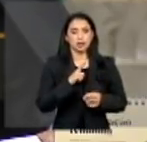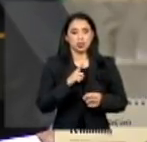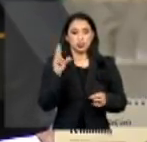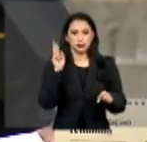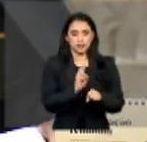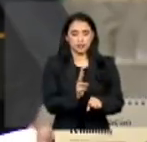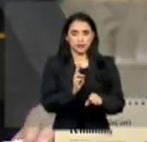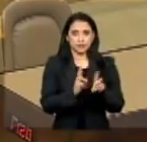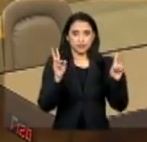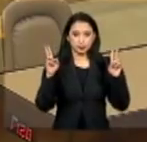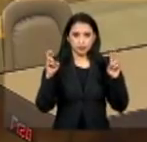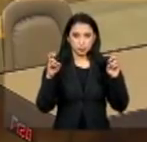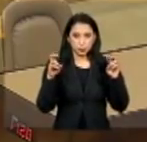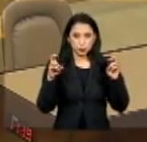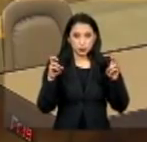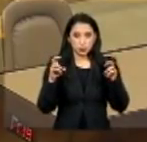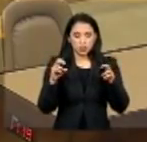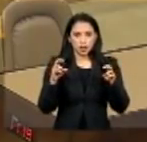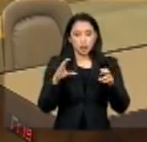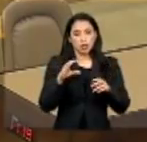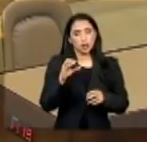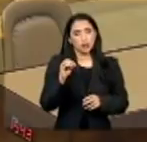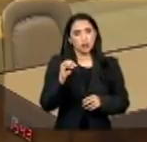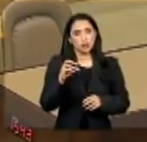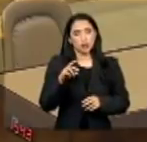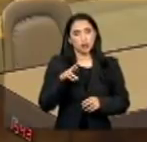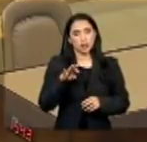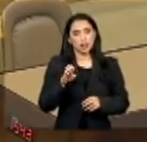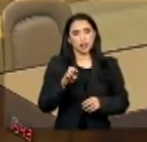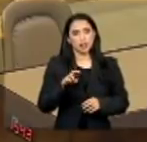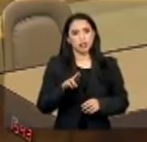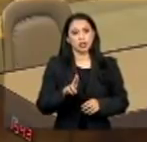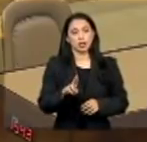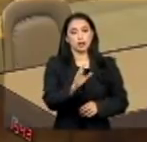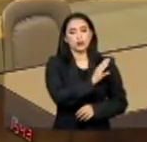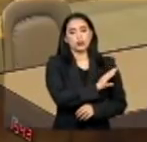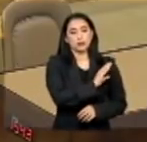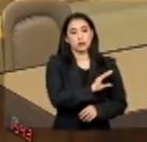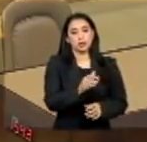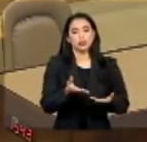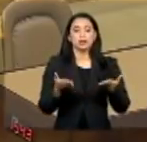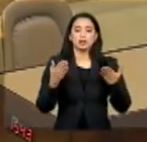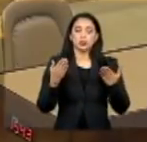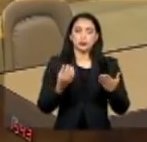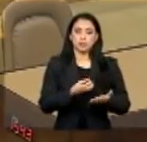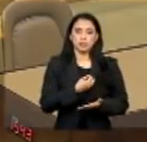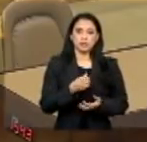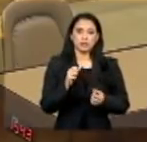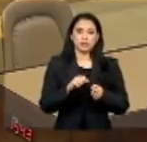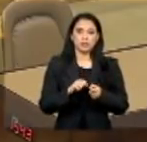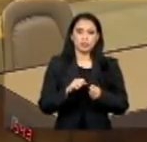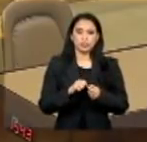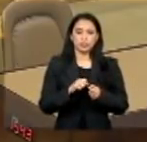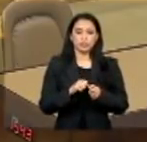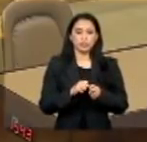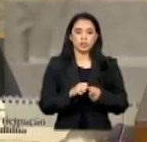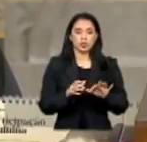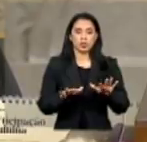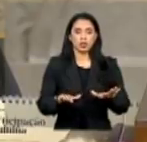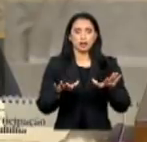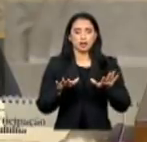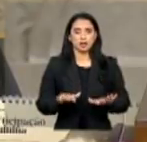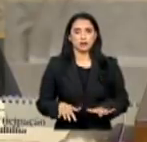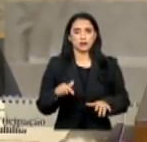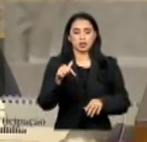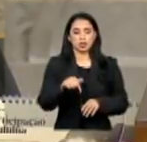titularizado pelos corréus colaboradores no presente feito que foi afetado ao plenário deste